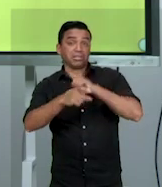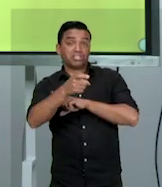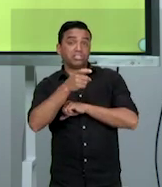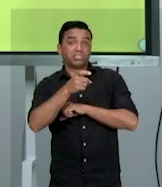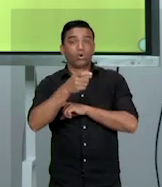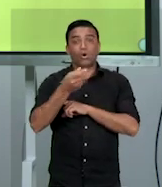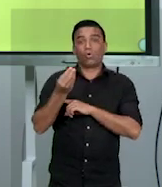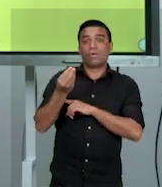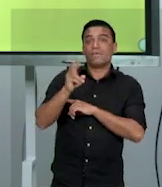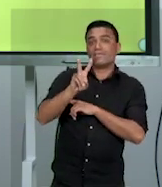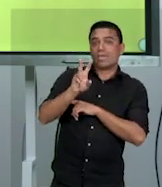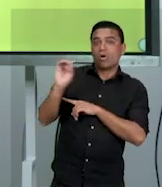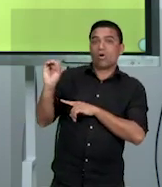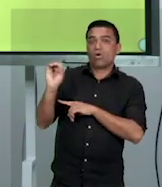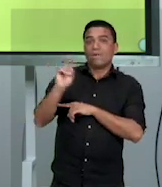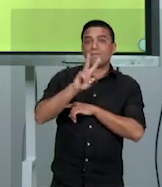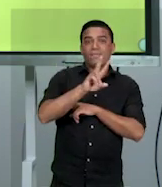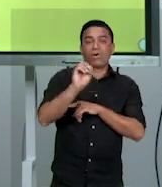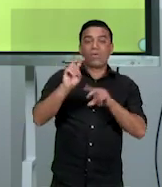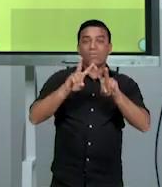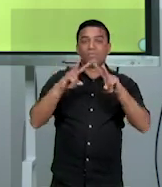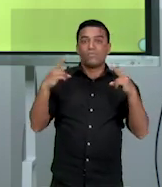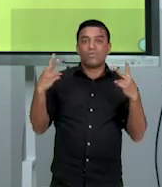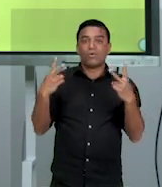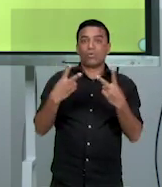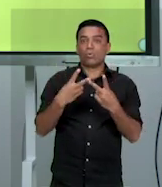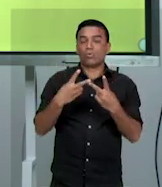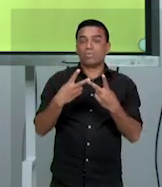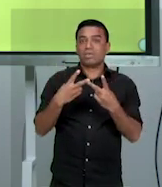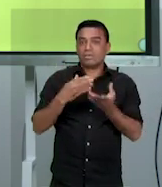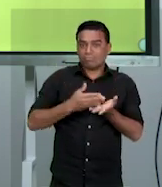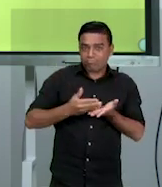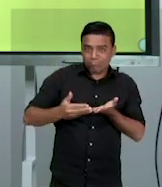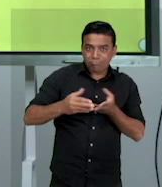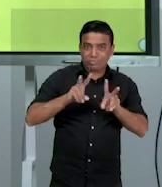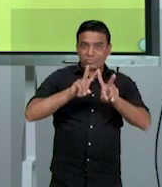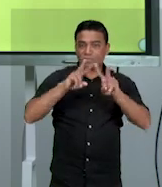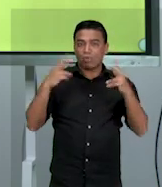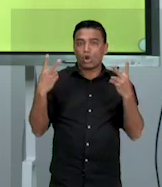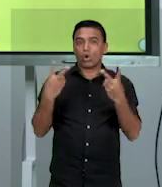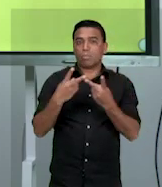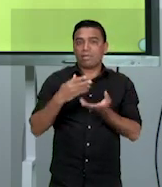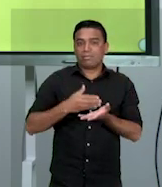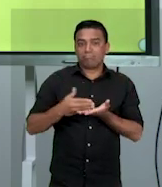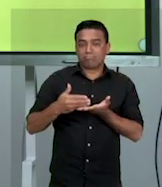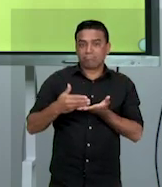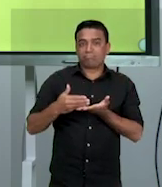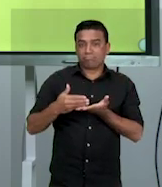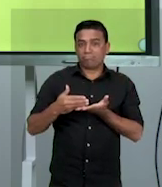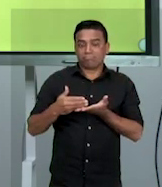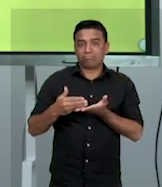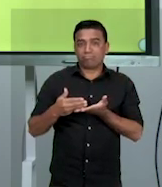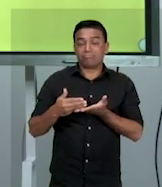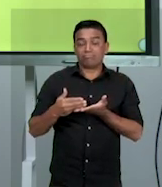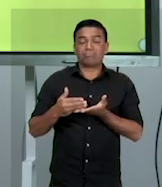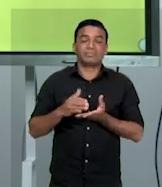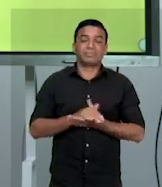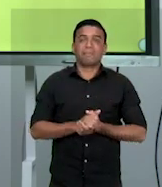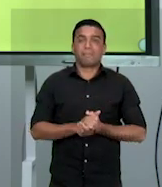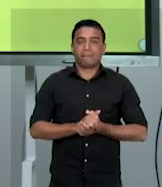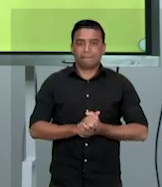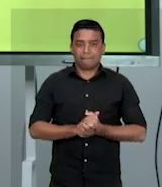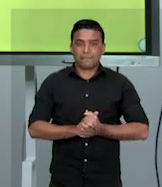VO. VO é o volume, né, inicial, ou volume original, que foi chamado aqui